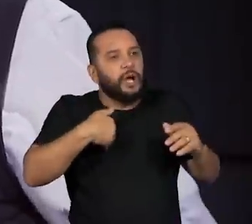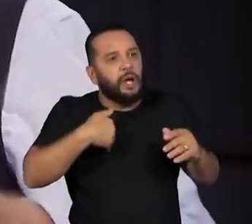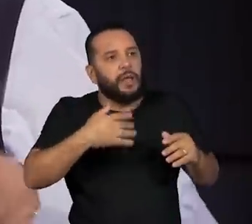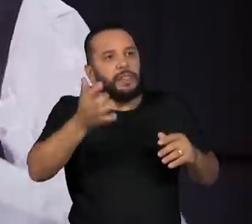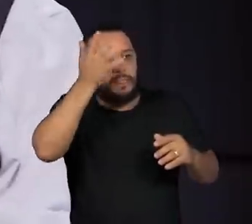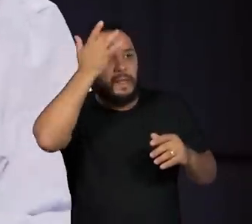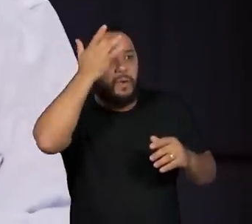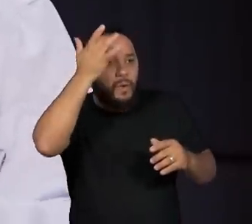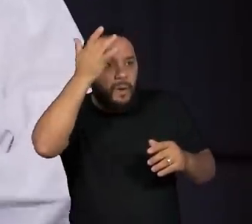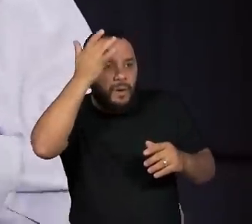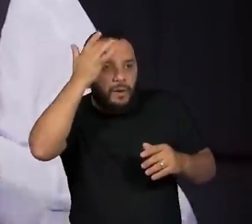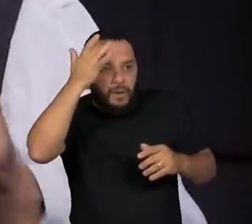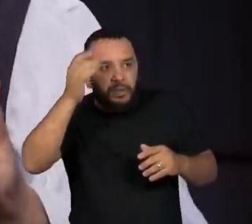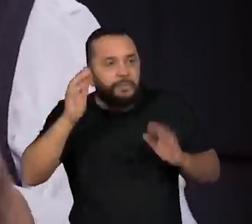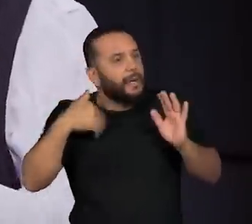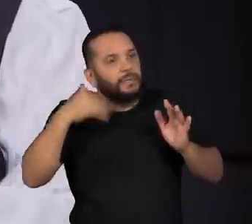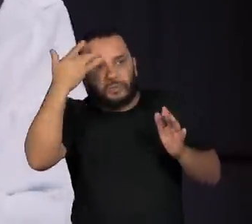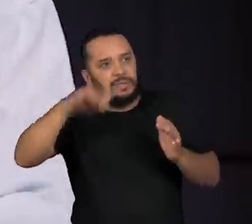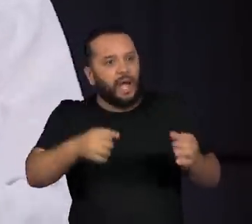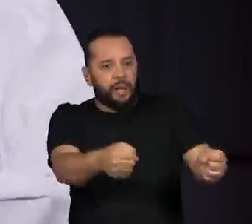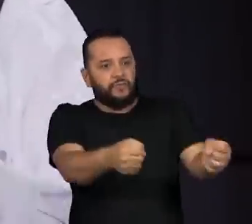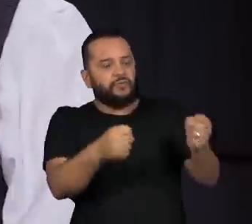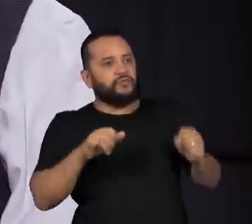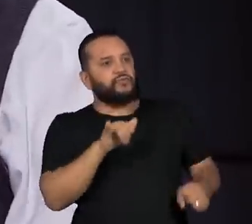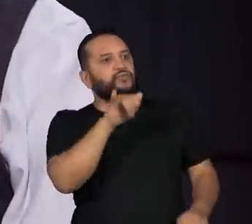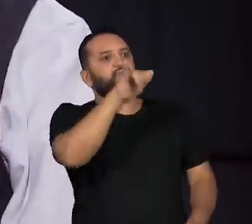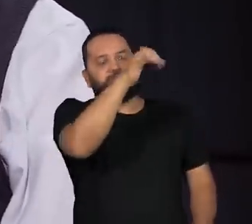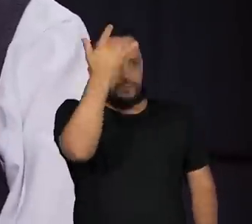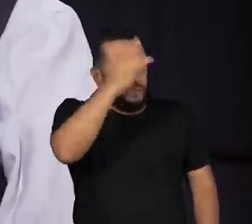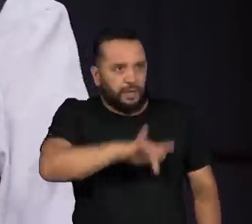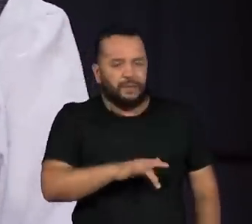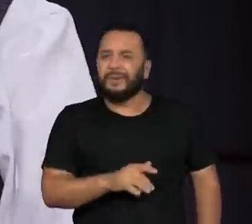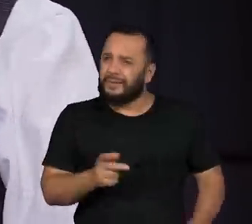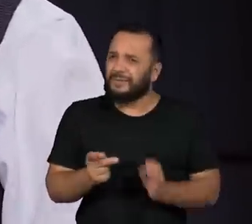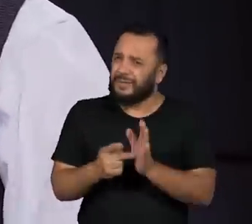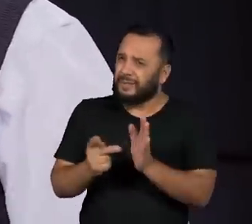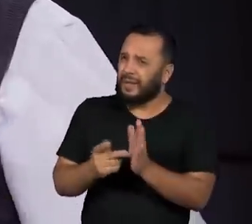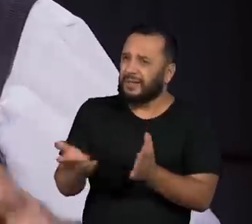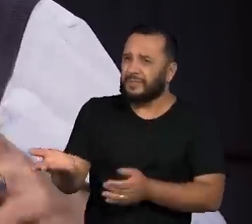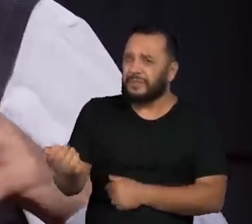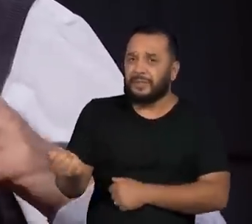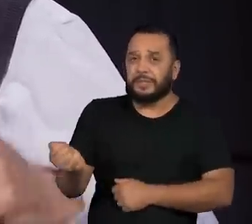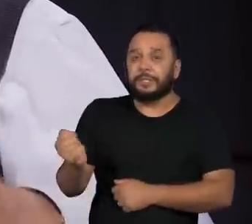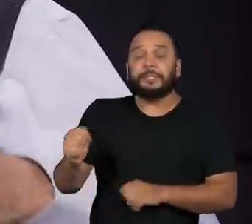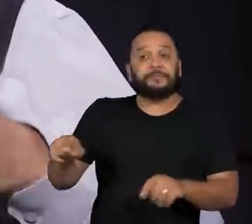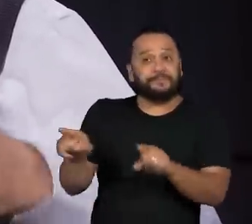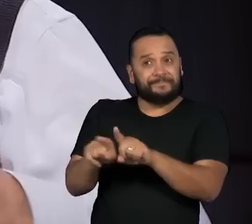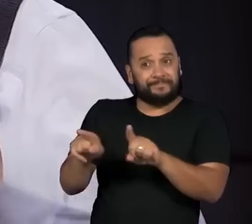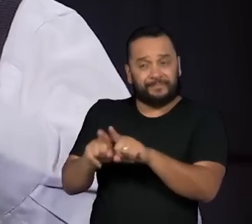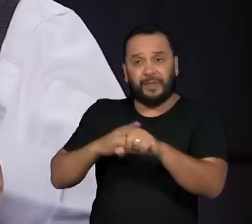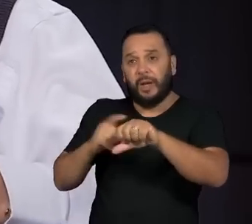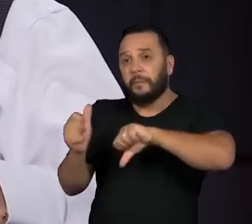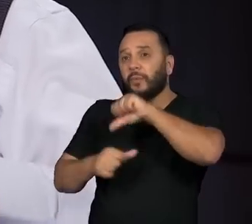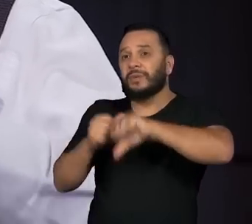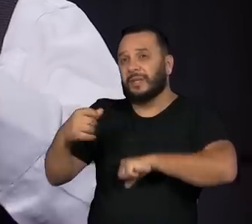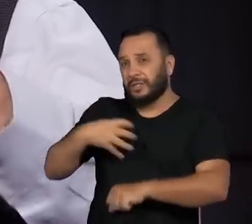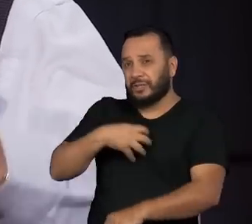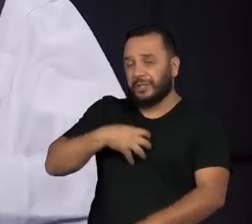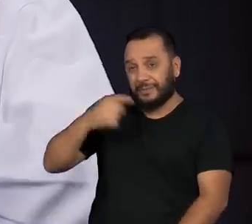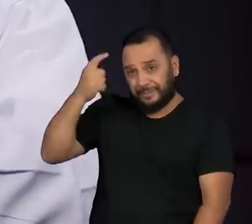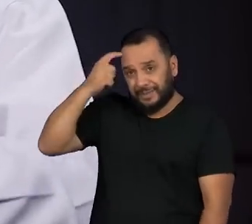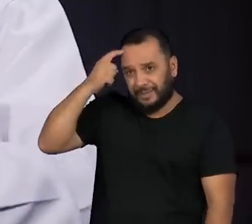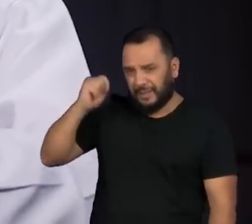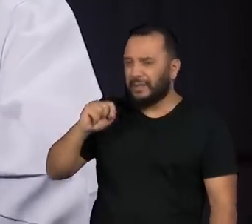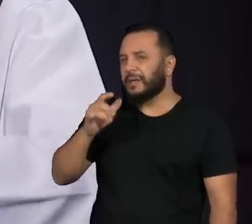nós estamos abrindo mal Isso daí de novo não sei se é problema não tenho nenhuma especialidade para jogar isso mas é uma mudança na forma de pensar quer dizer